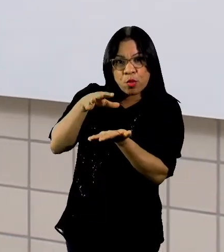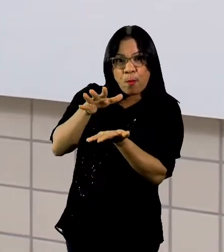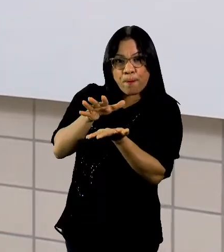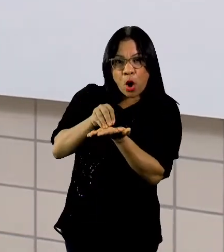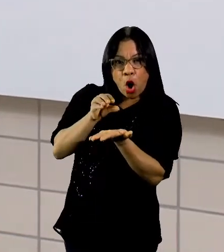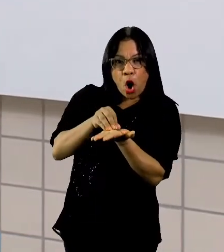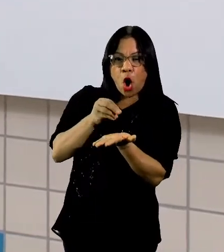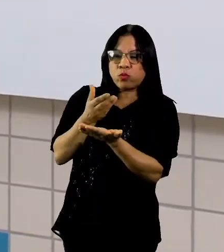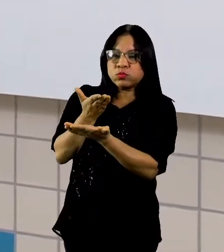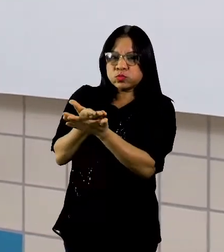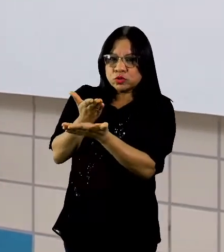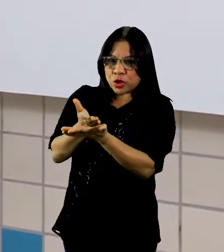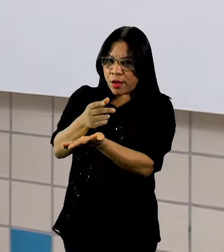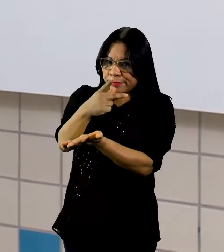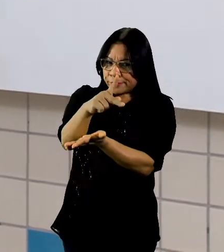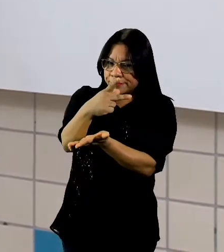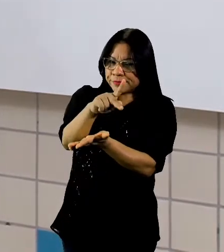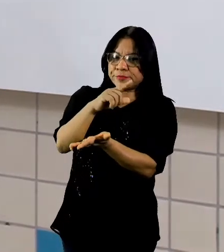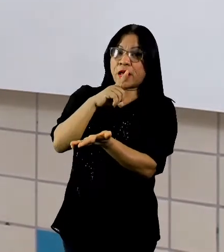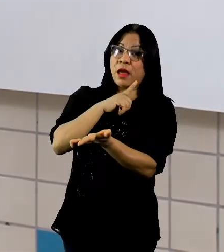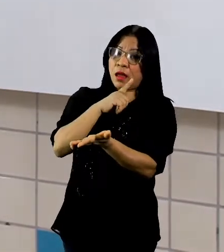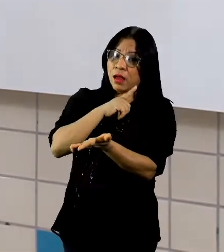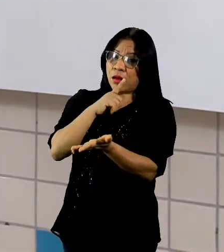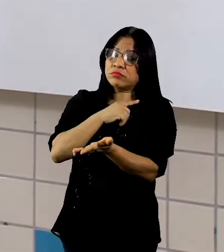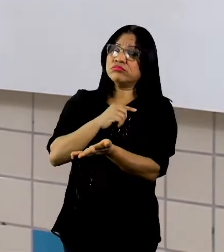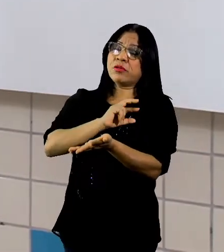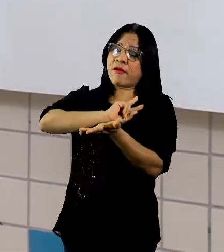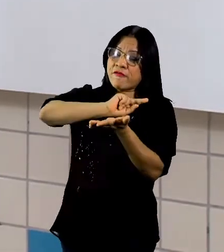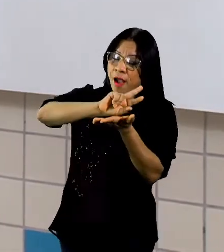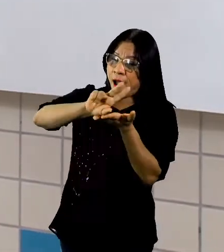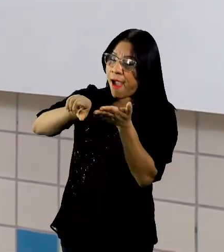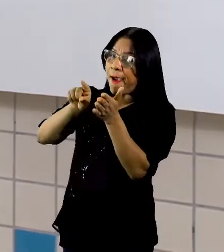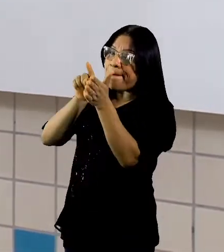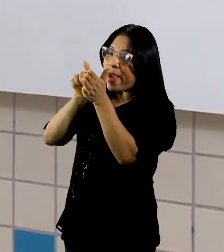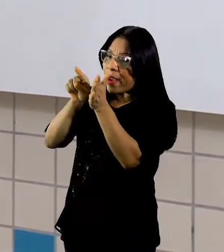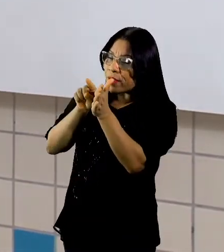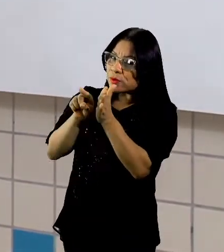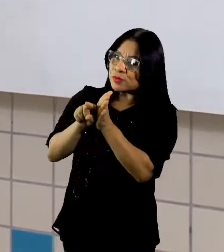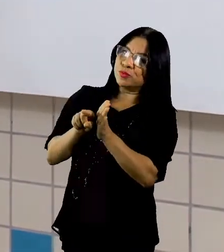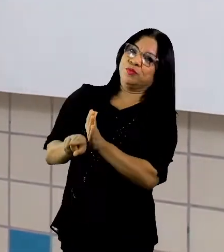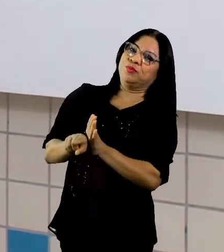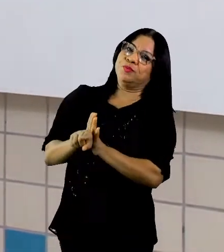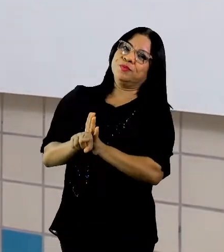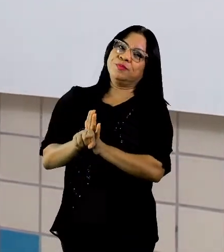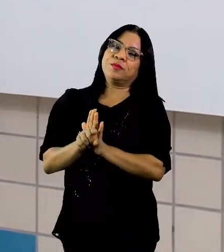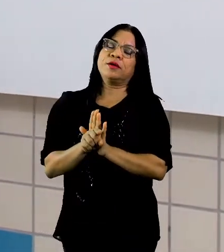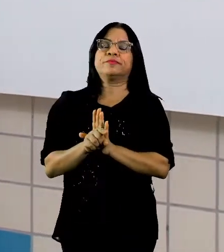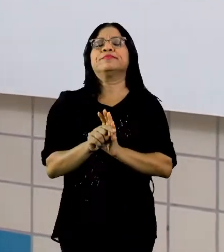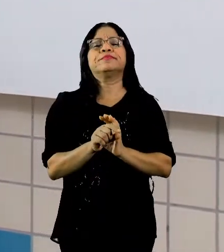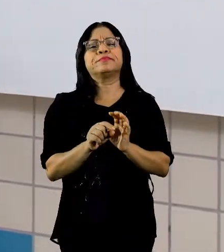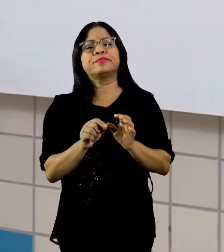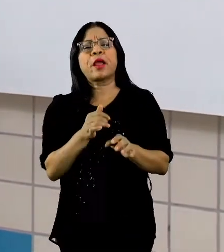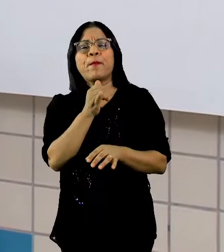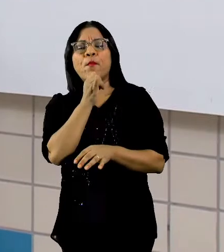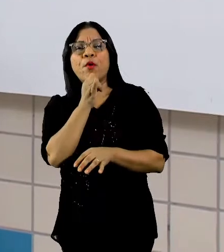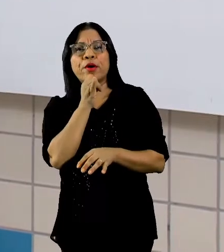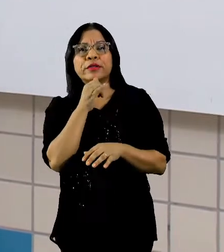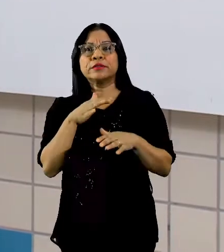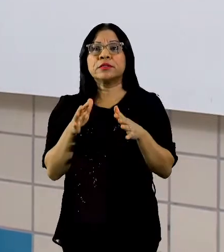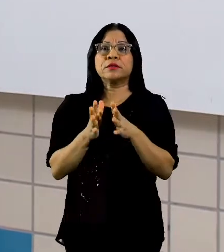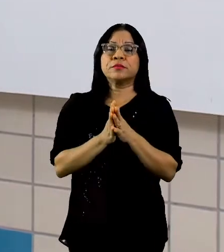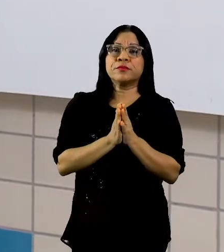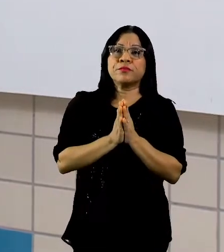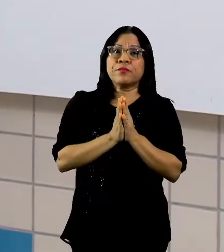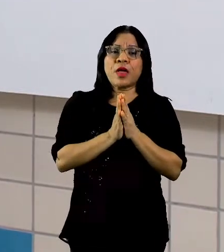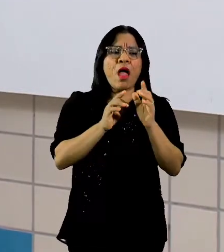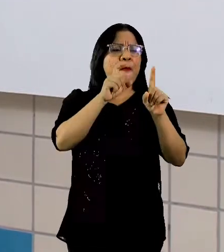estes questionamentos. Quais são as personagens da obra A Ilha